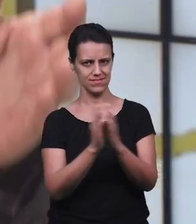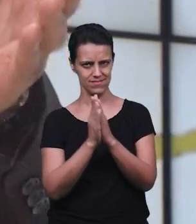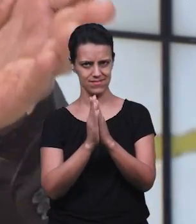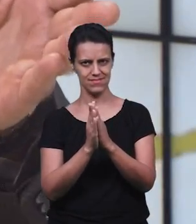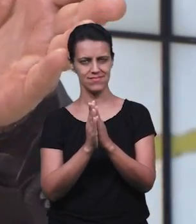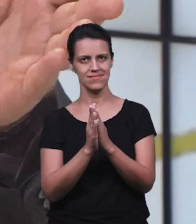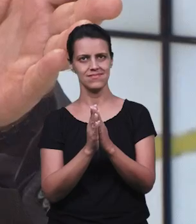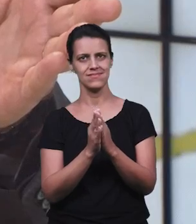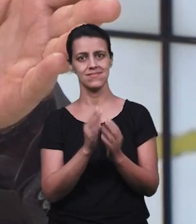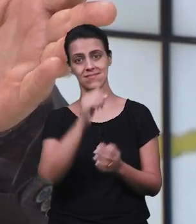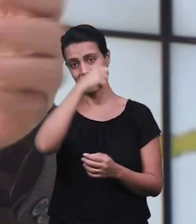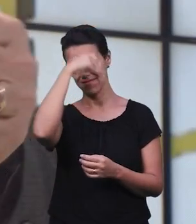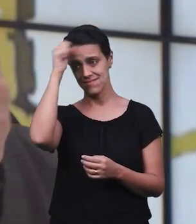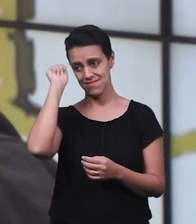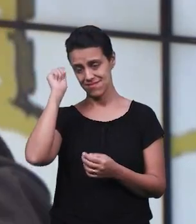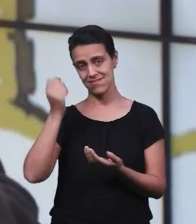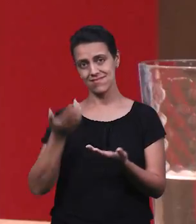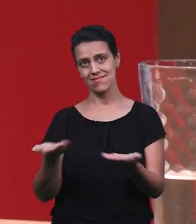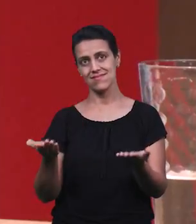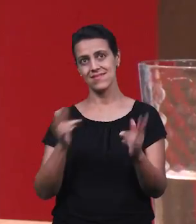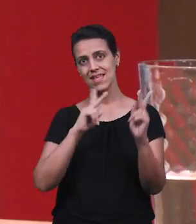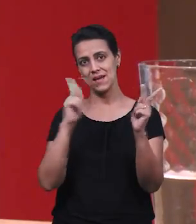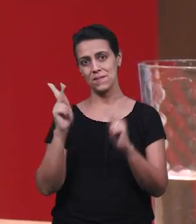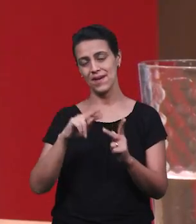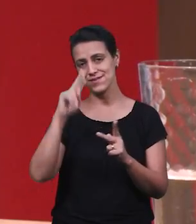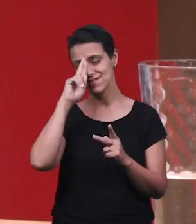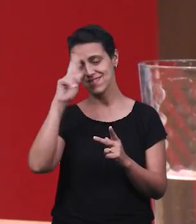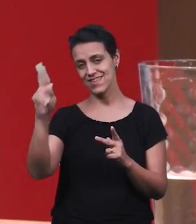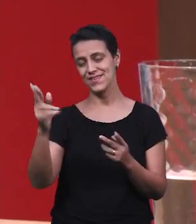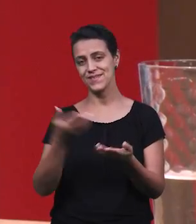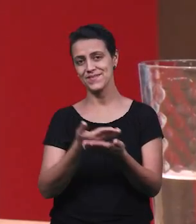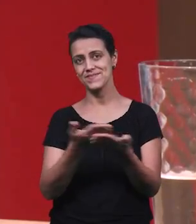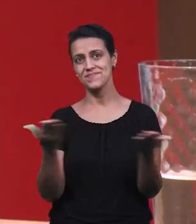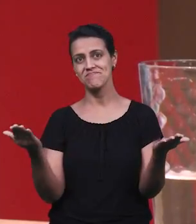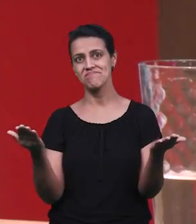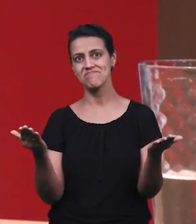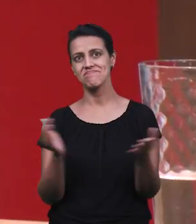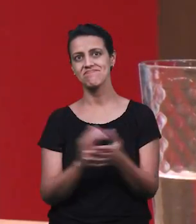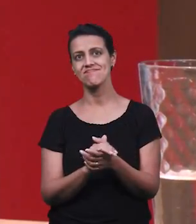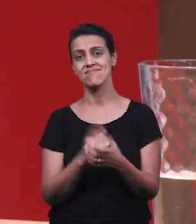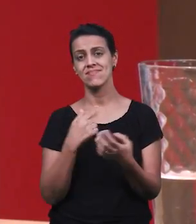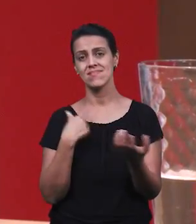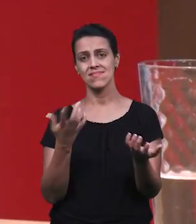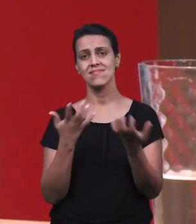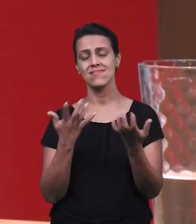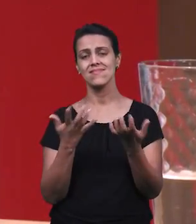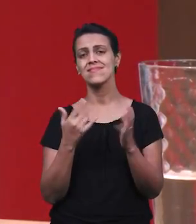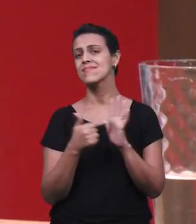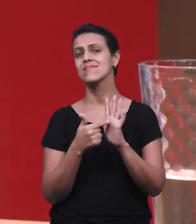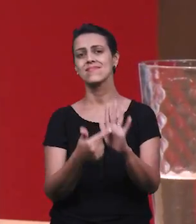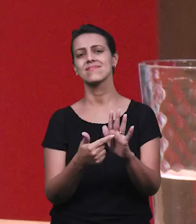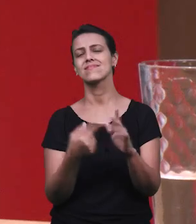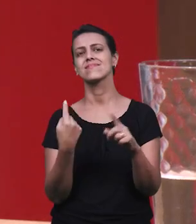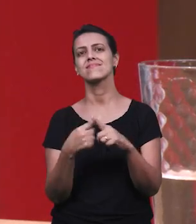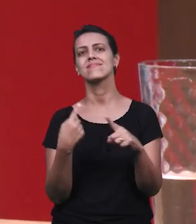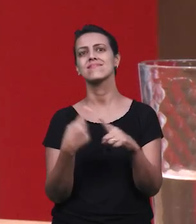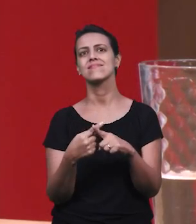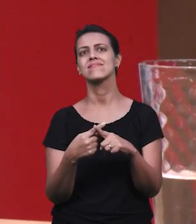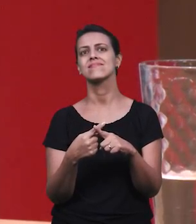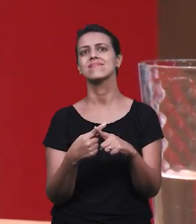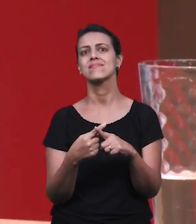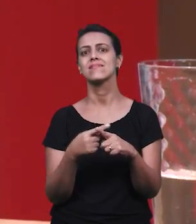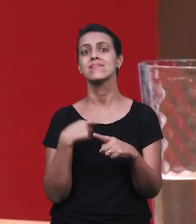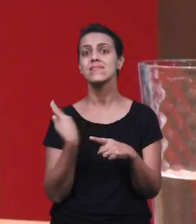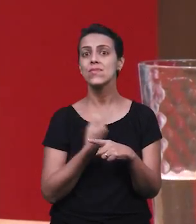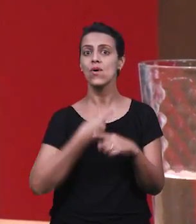orar. Madeu, passo a bola para você encerrar. A parte do Senhor a todos, eu queria mostrar aquilo porque nós estamos falando muito